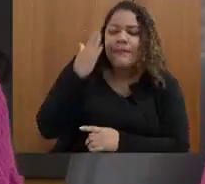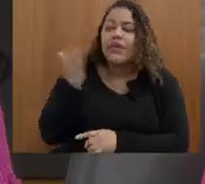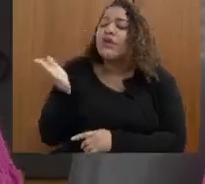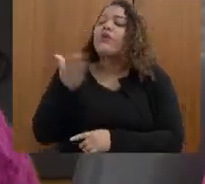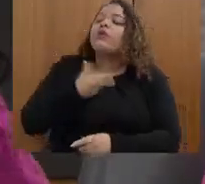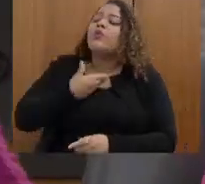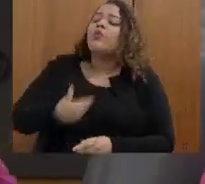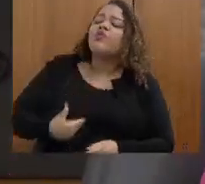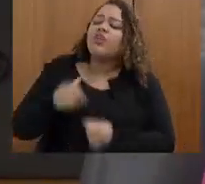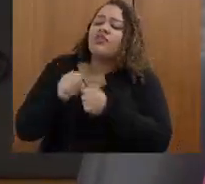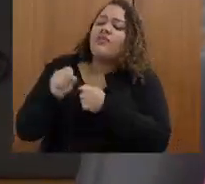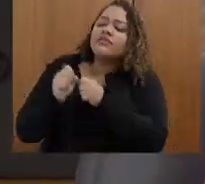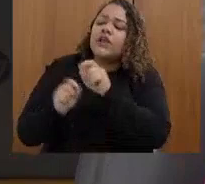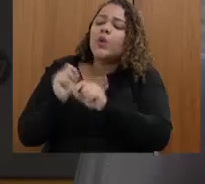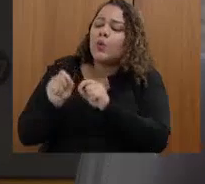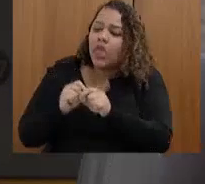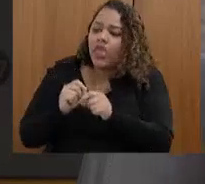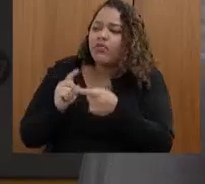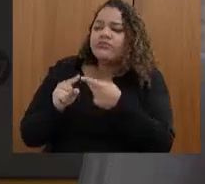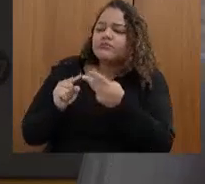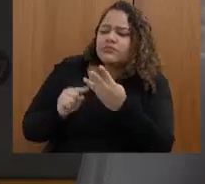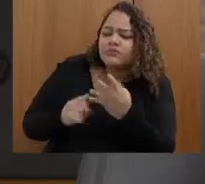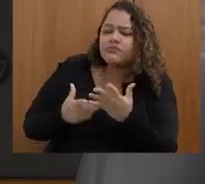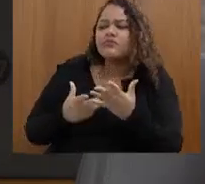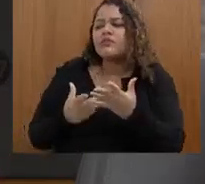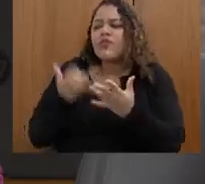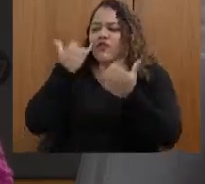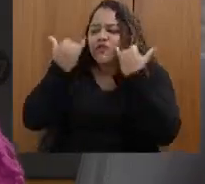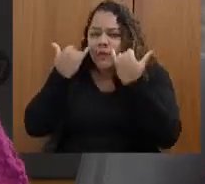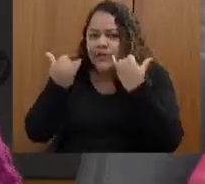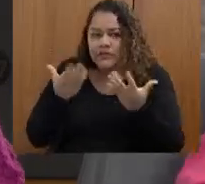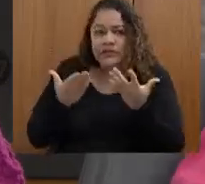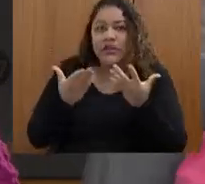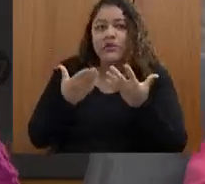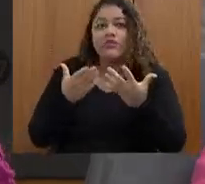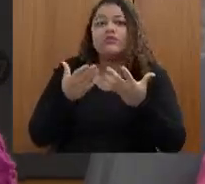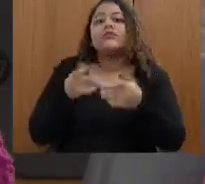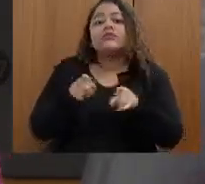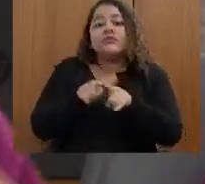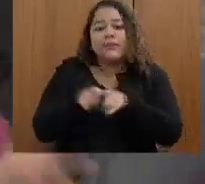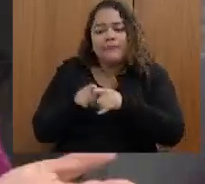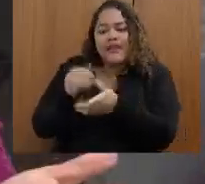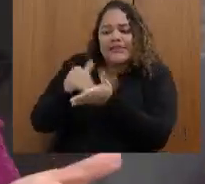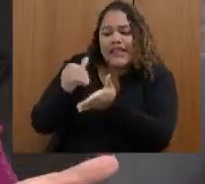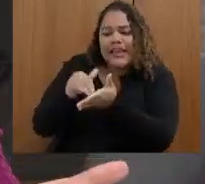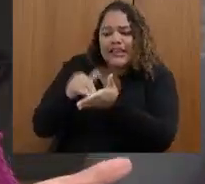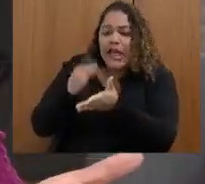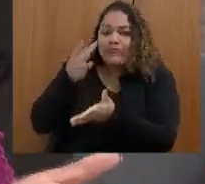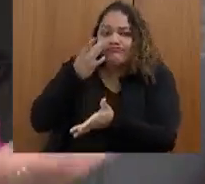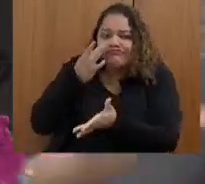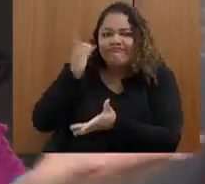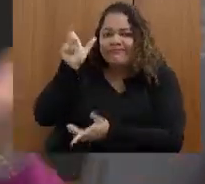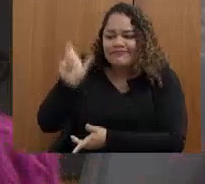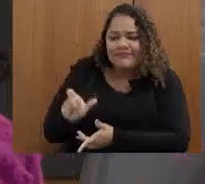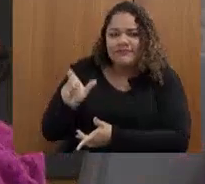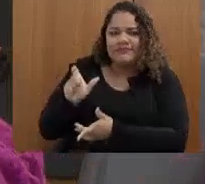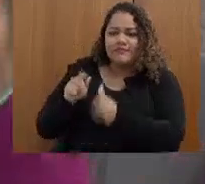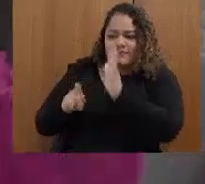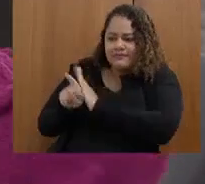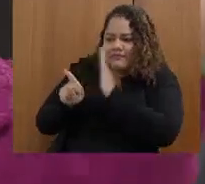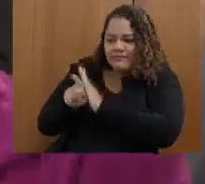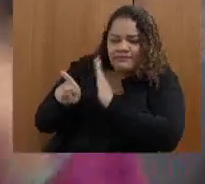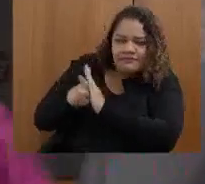questionar o secretário e fazer o nosso processo de fiscalização e a forma da sociedade acompanhar